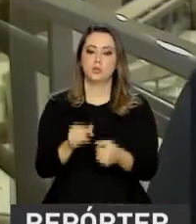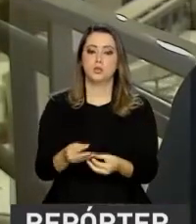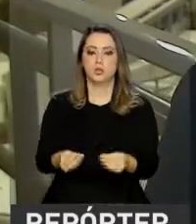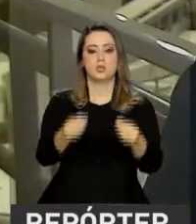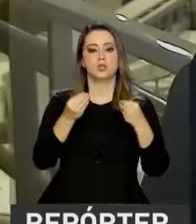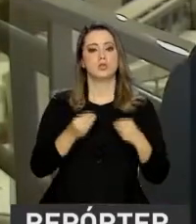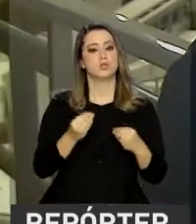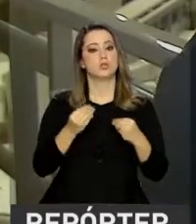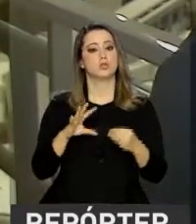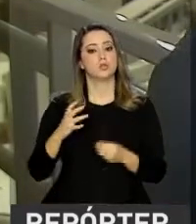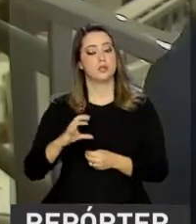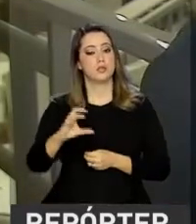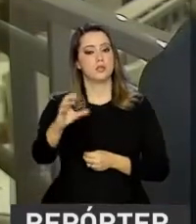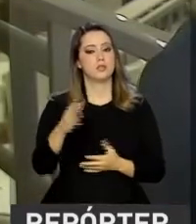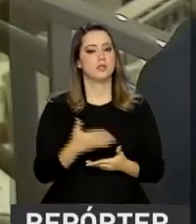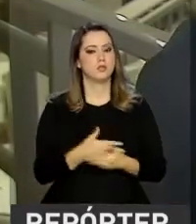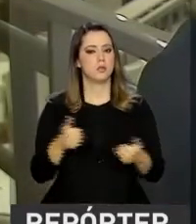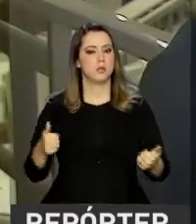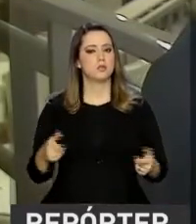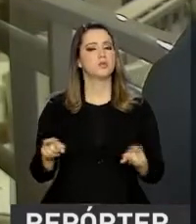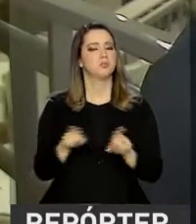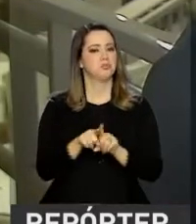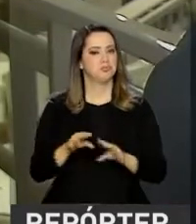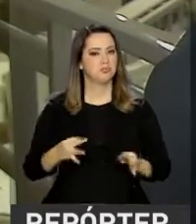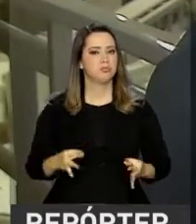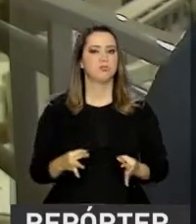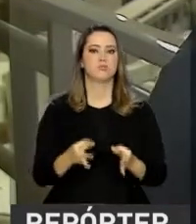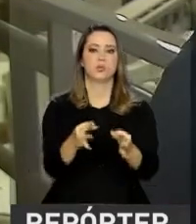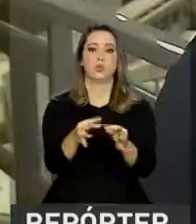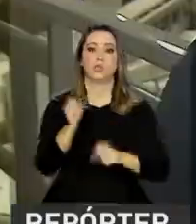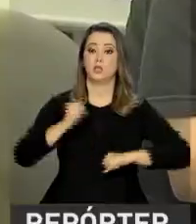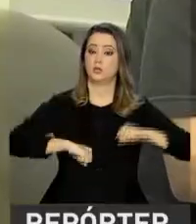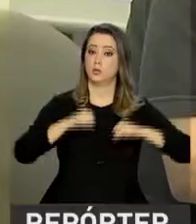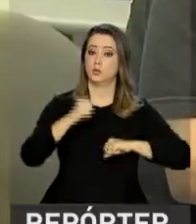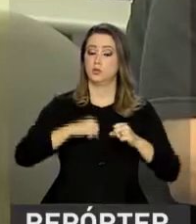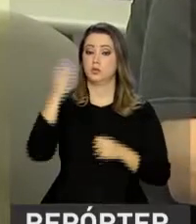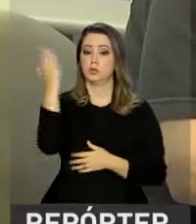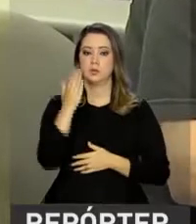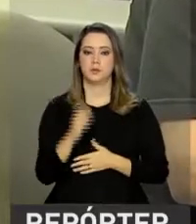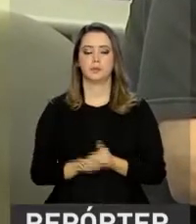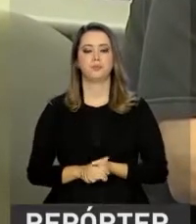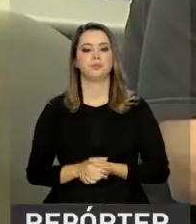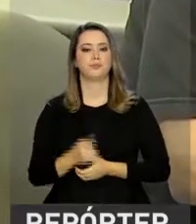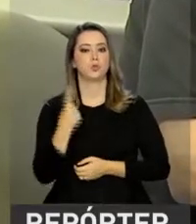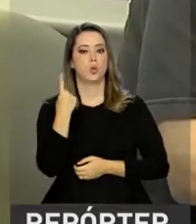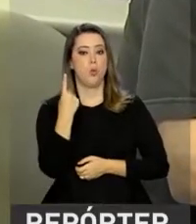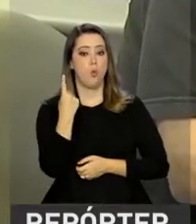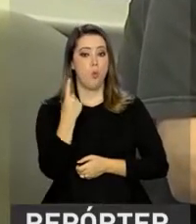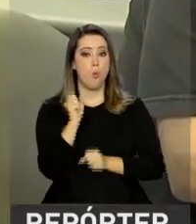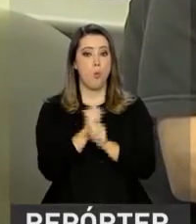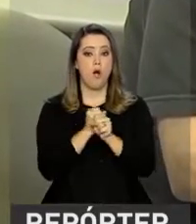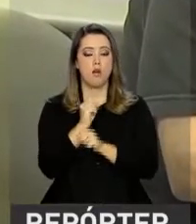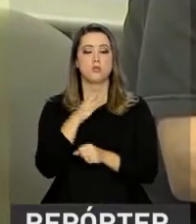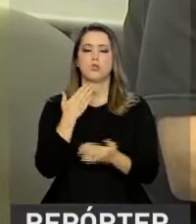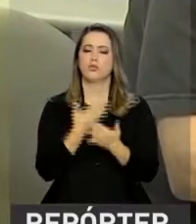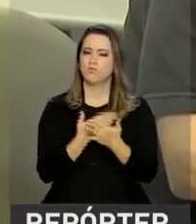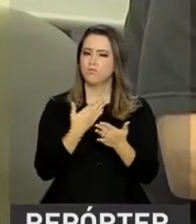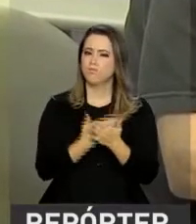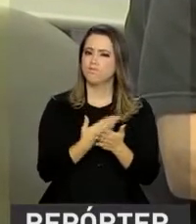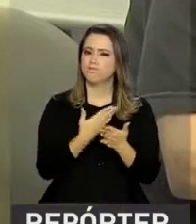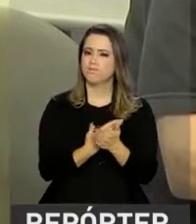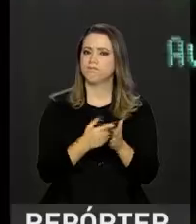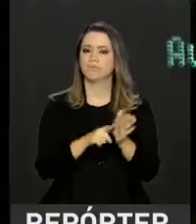ganhos para a ciência mas nós estamos trazendo ganhos tecnológicos de desenvolvimento da indústria nacional há um ano esse pesquisador busca soluções para facilitar